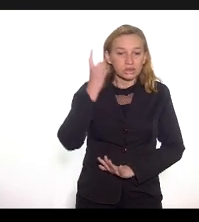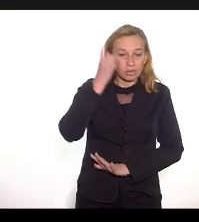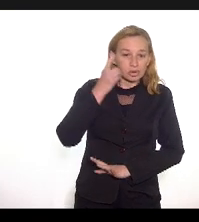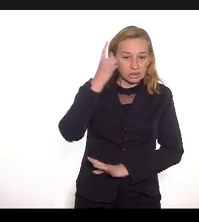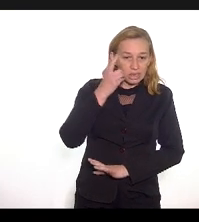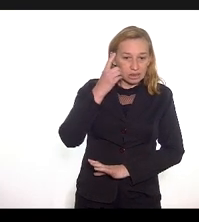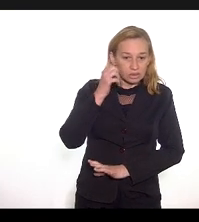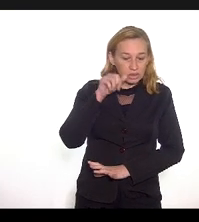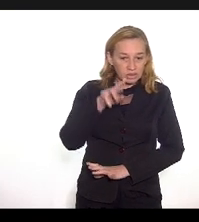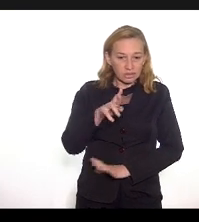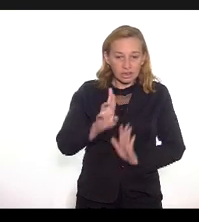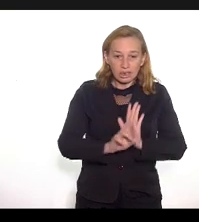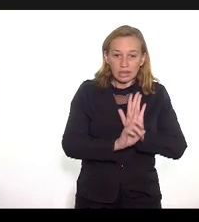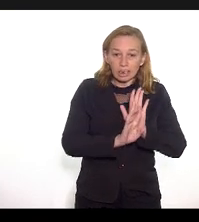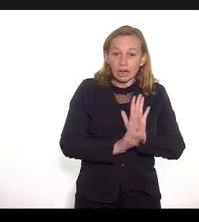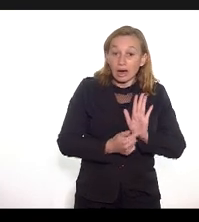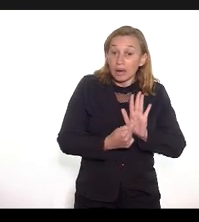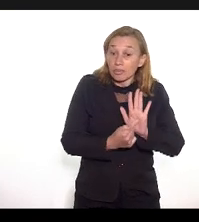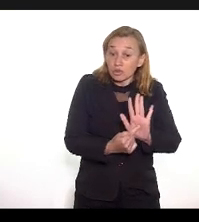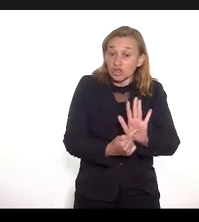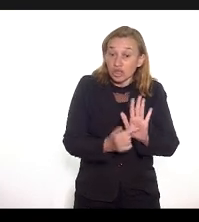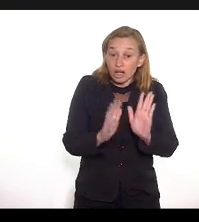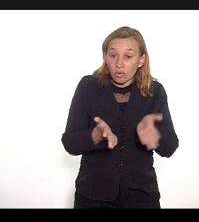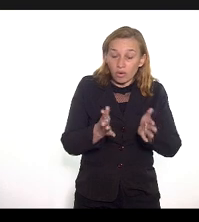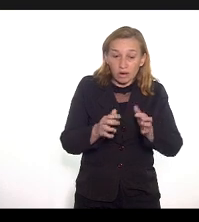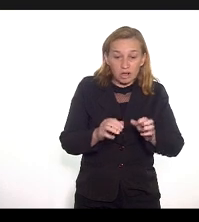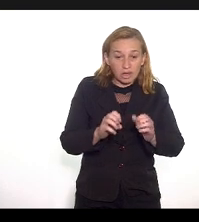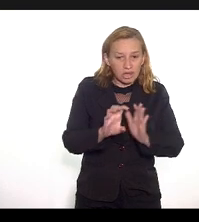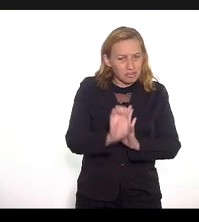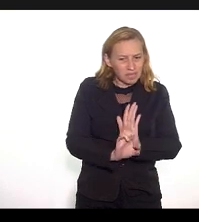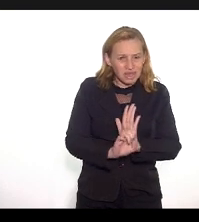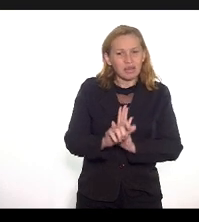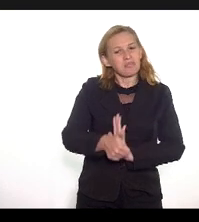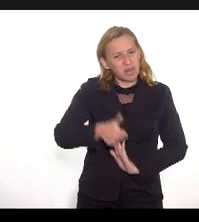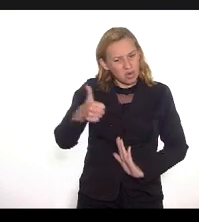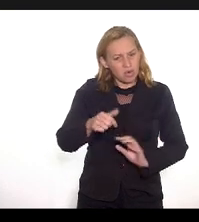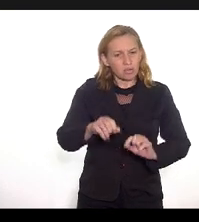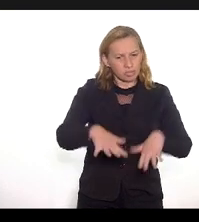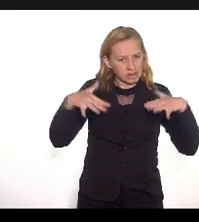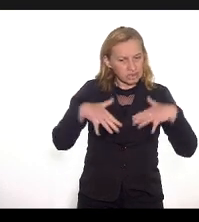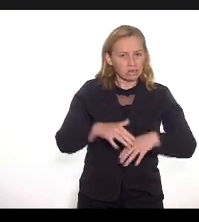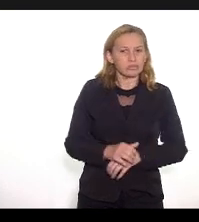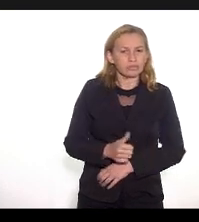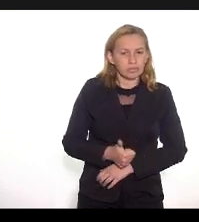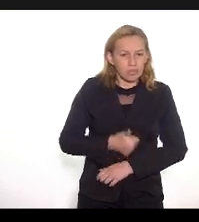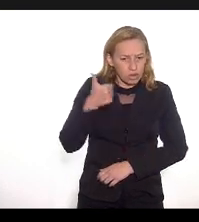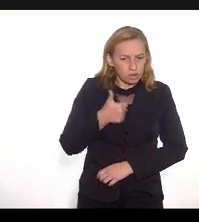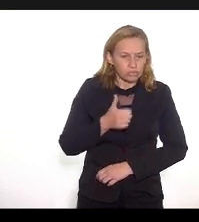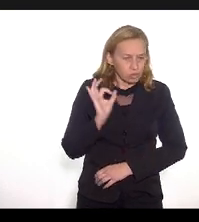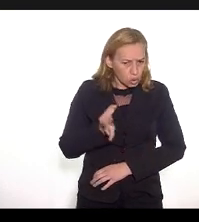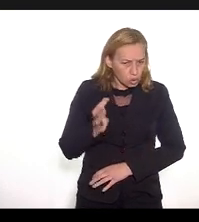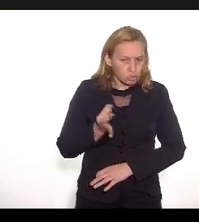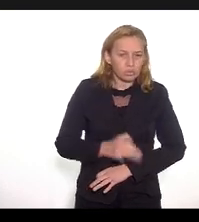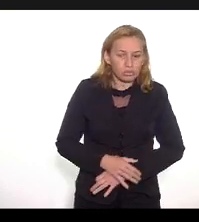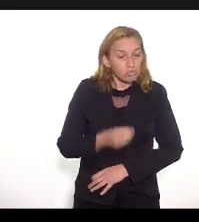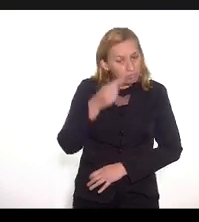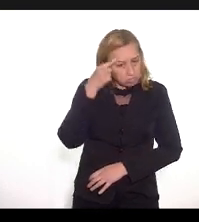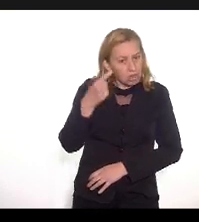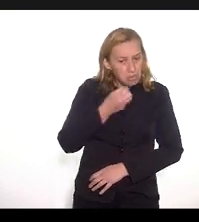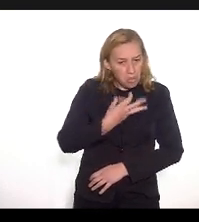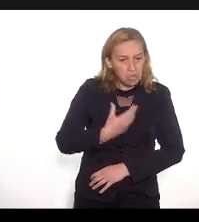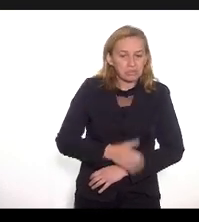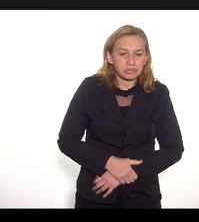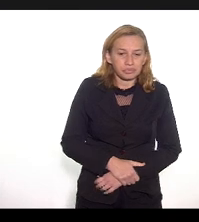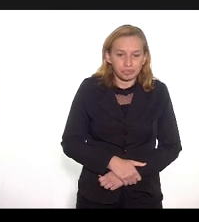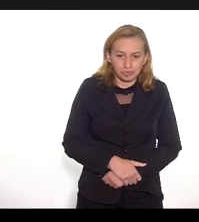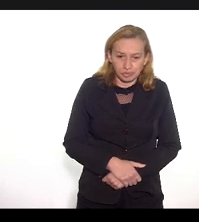Reis. Apresentar a emenda agora, apresenta em plenário. É ótima emenda, a menor. A gente já combina aqui de